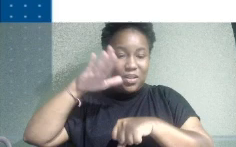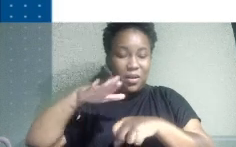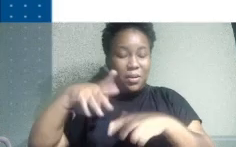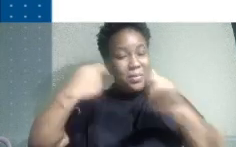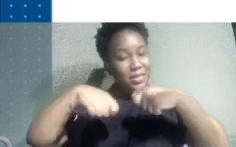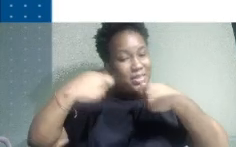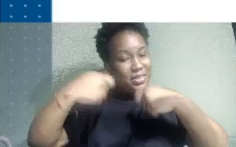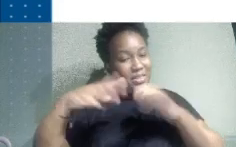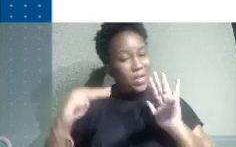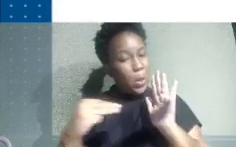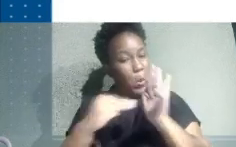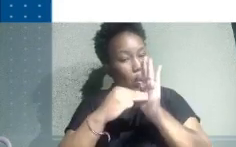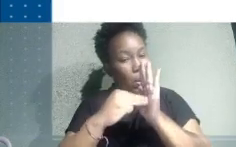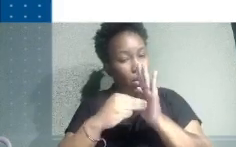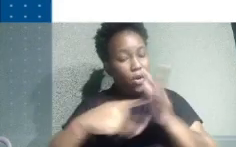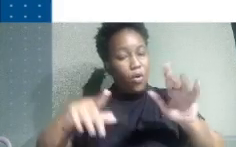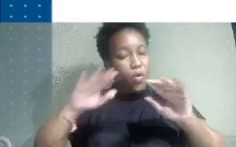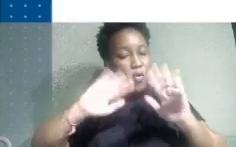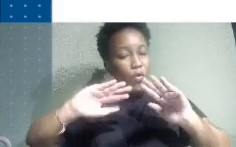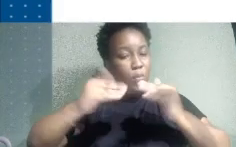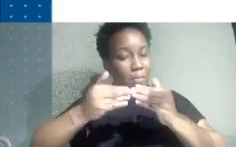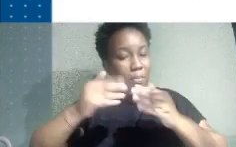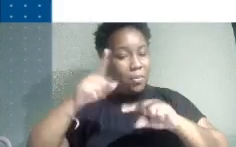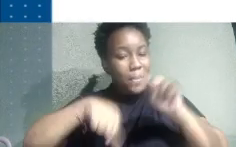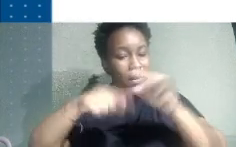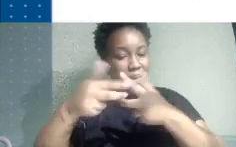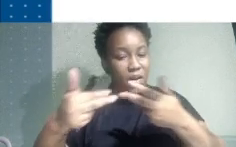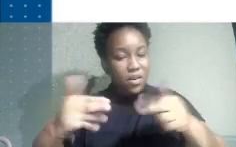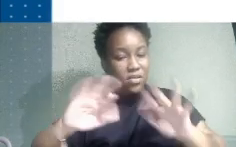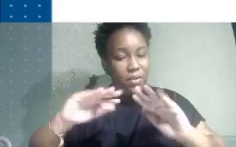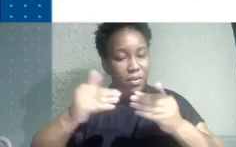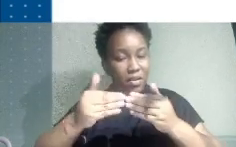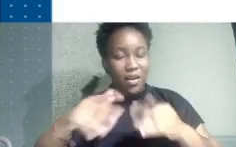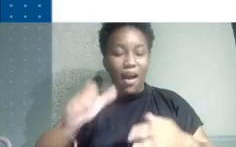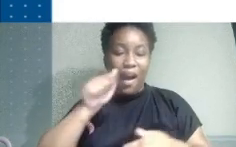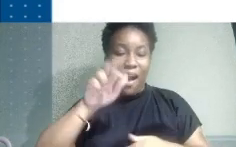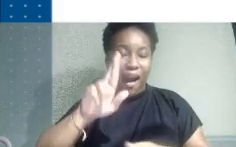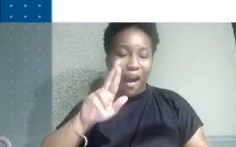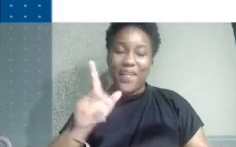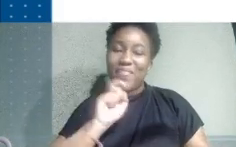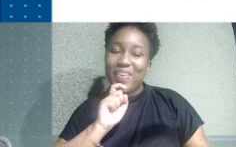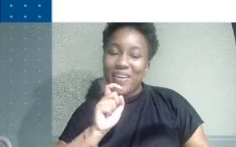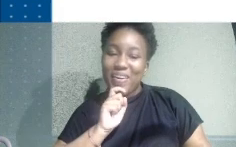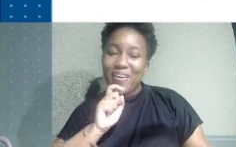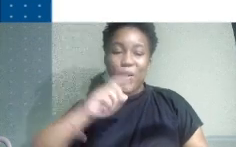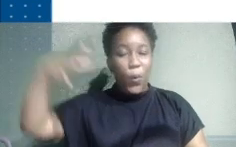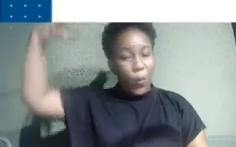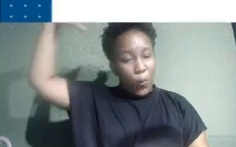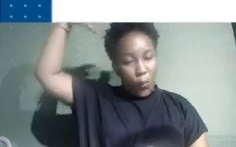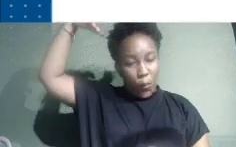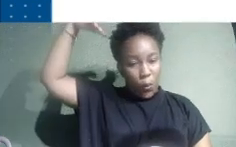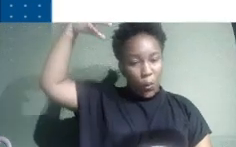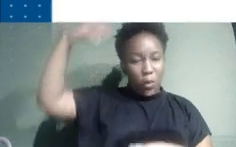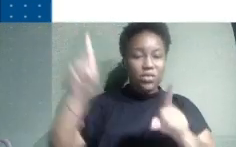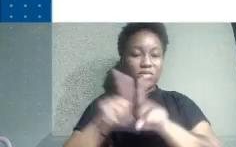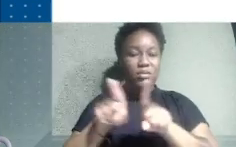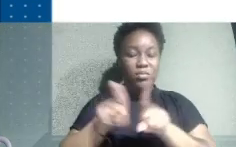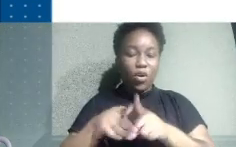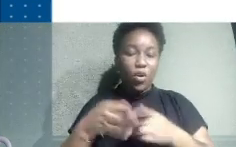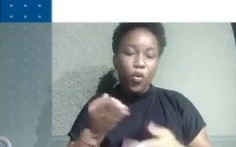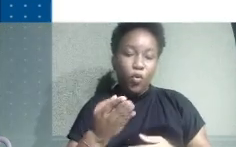tomadas, destinadas a equipamentos específicos. Ar-condicionado, chuveiro elétrico, forno de micro-ondas